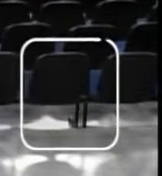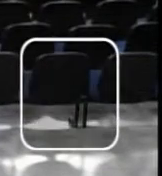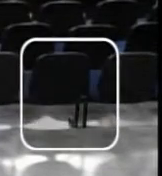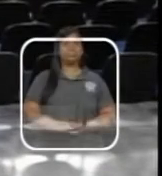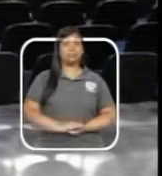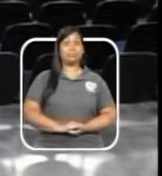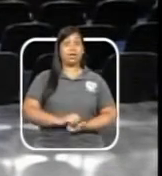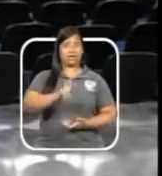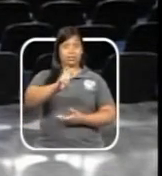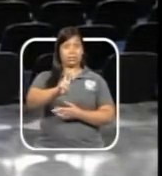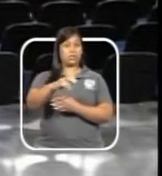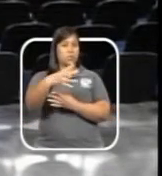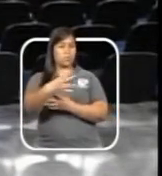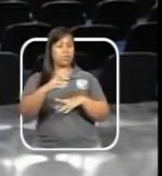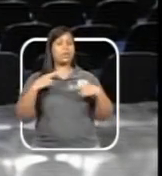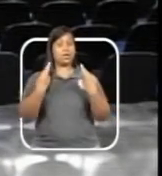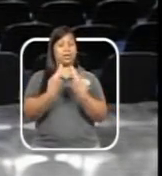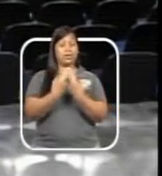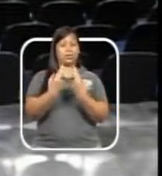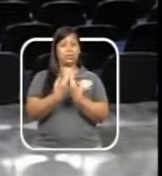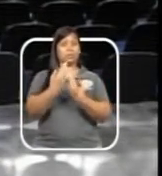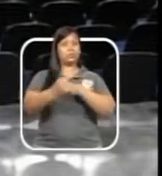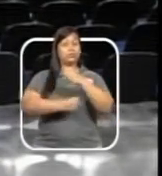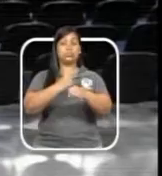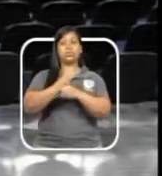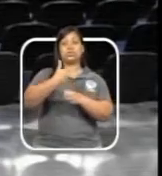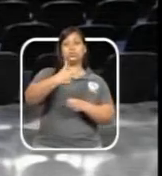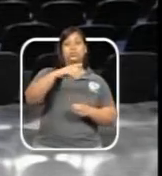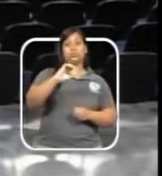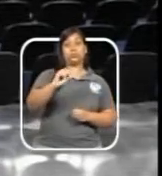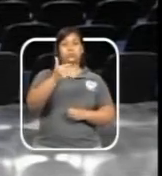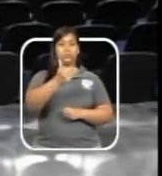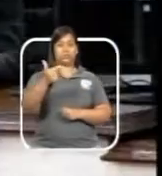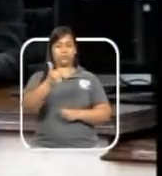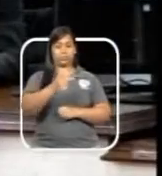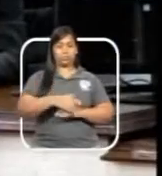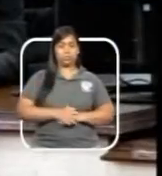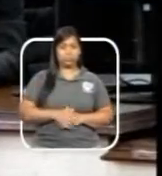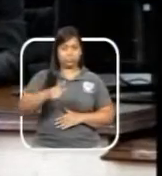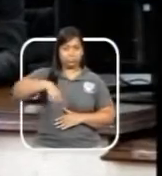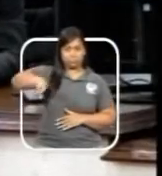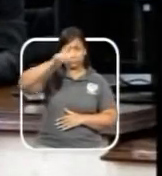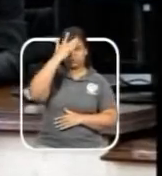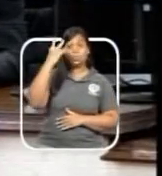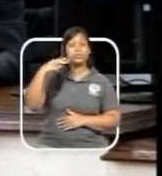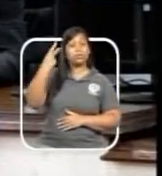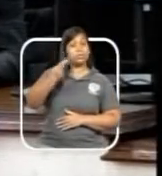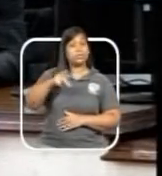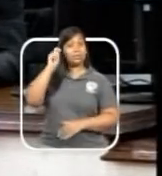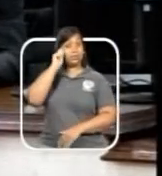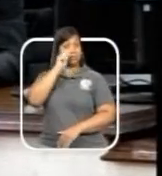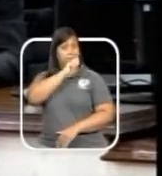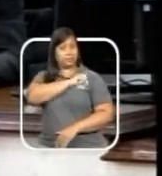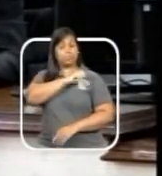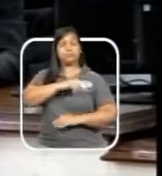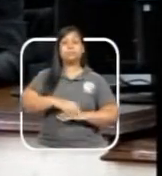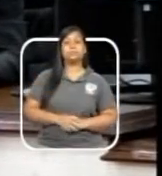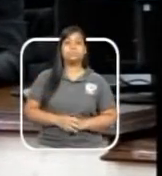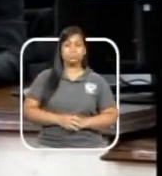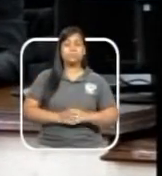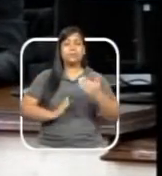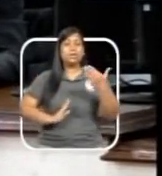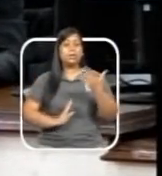Na 54ª sessão ordinária de 2022, os vereadores de São José do Rio